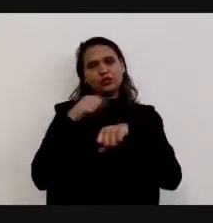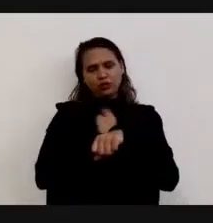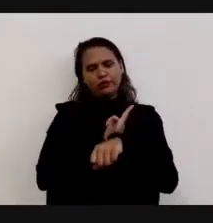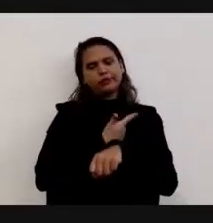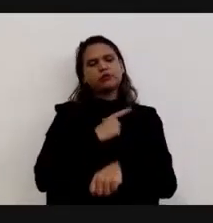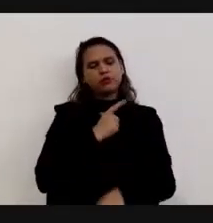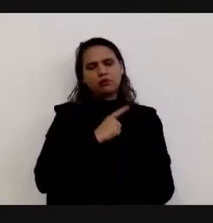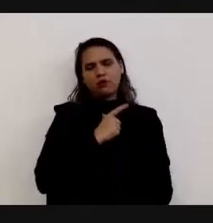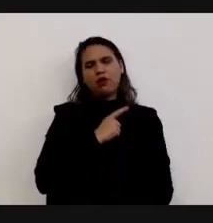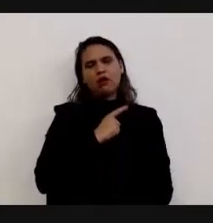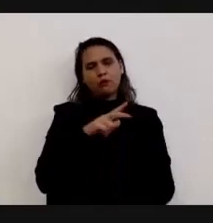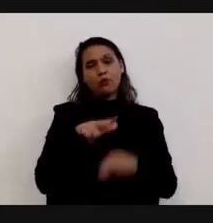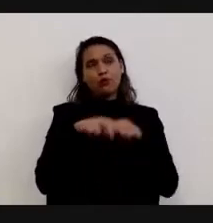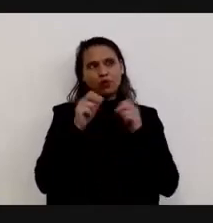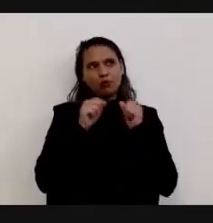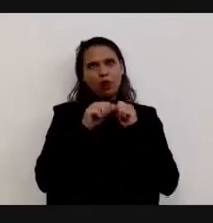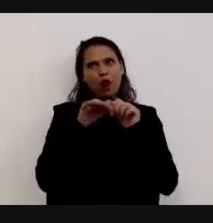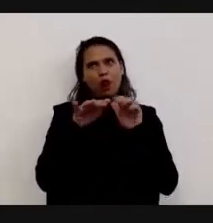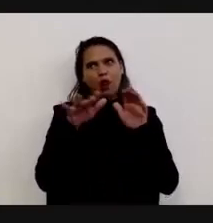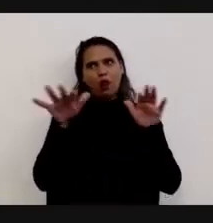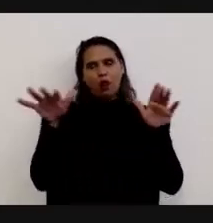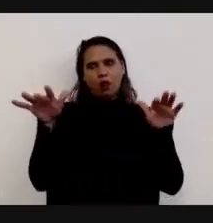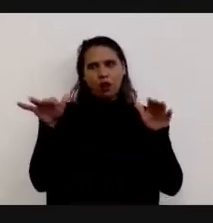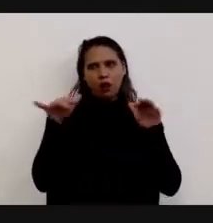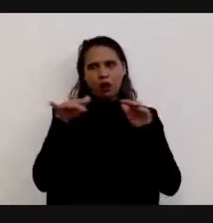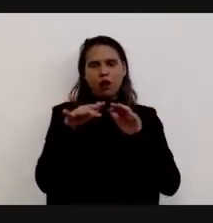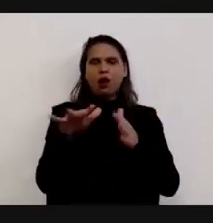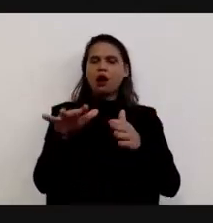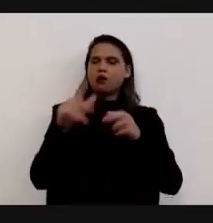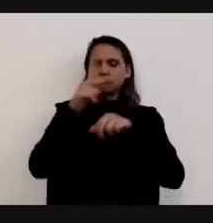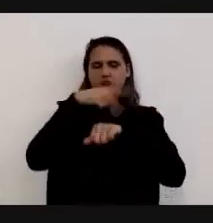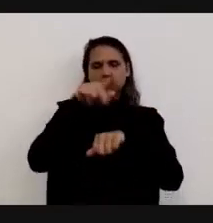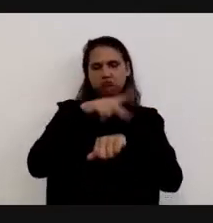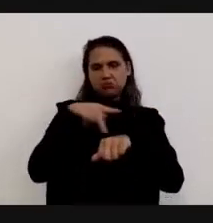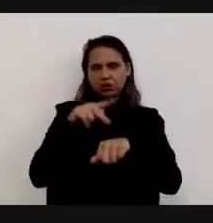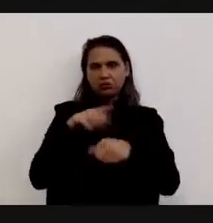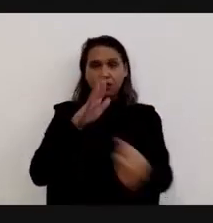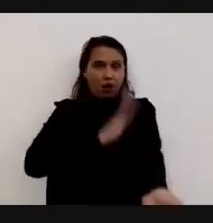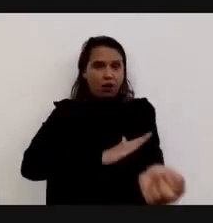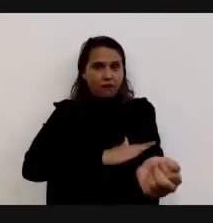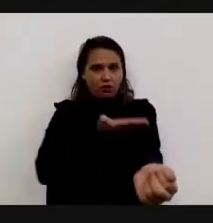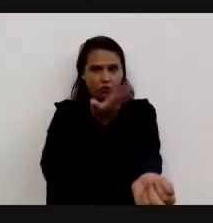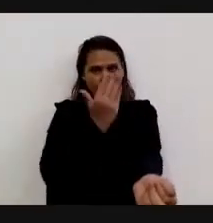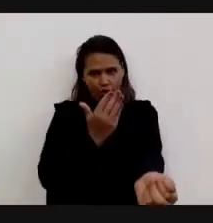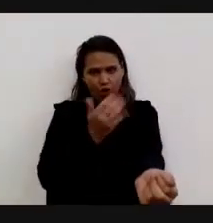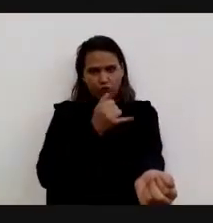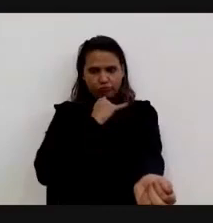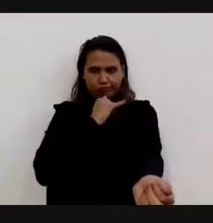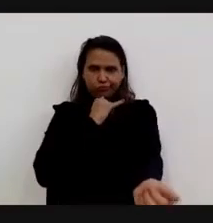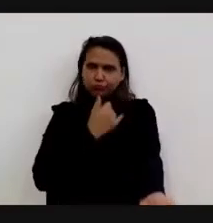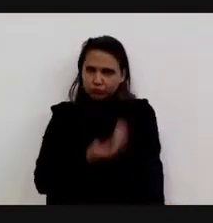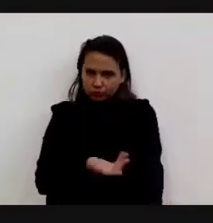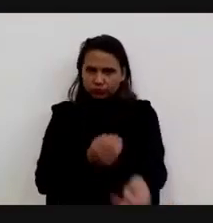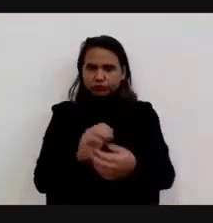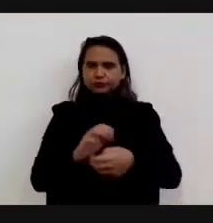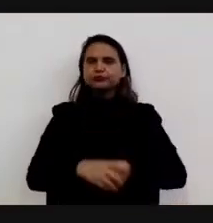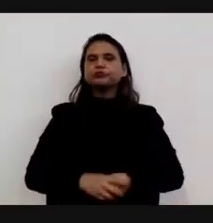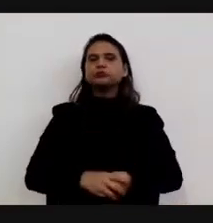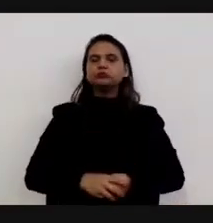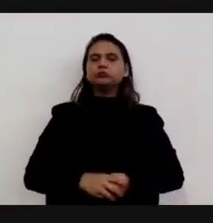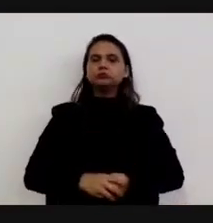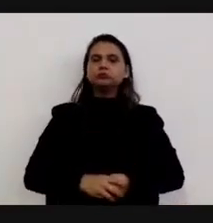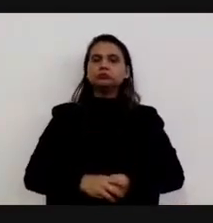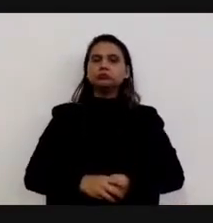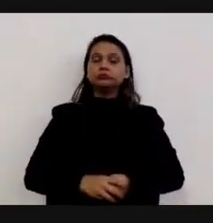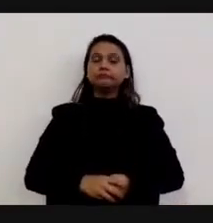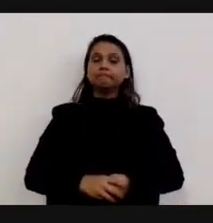por aí, né, que são epidêmicas no nosso país, a hipertensão e etc. Segundo é o estabelecimento de limites. Já dei